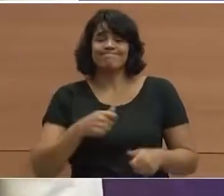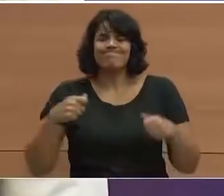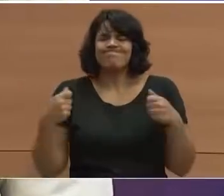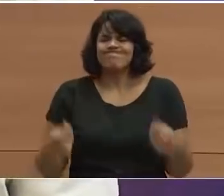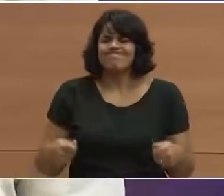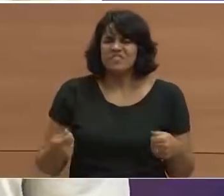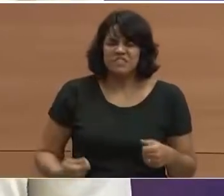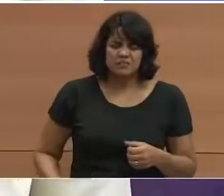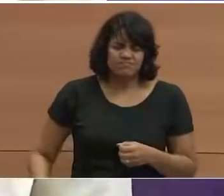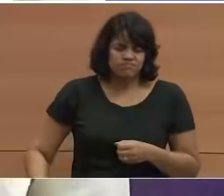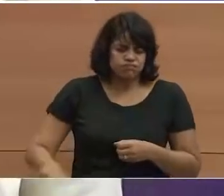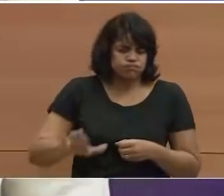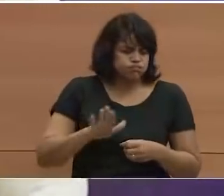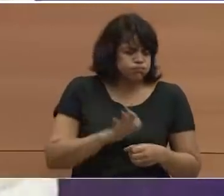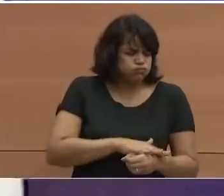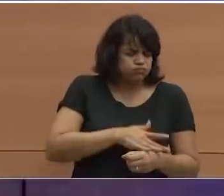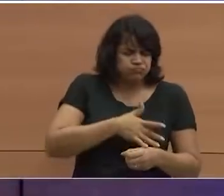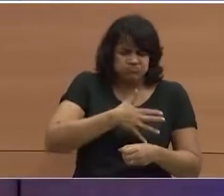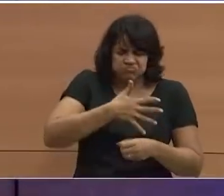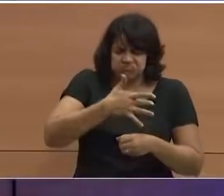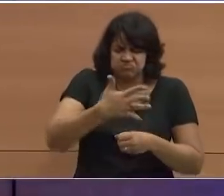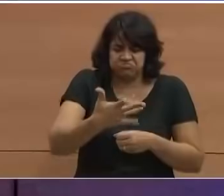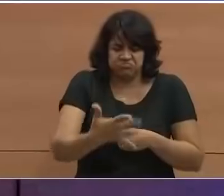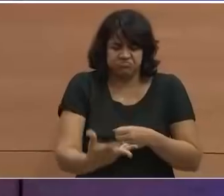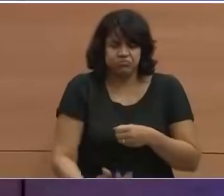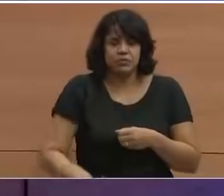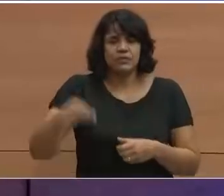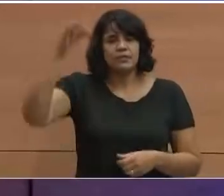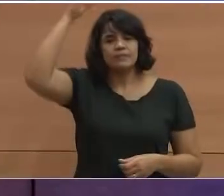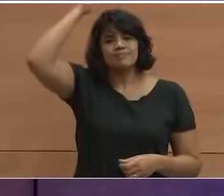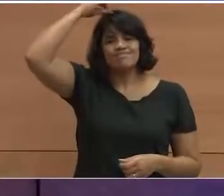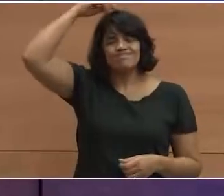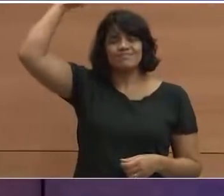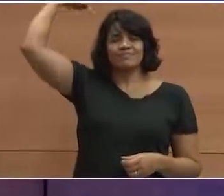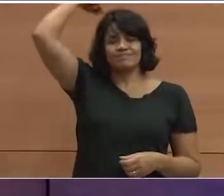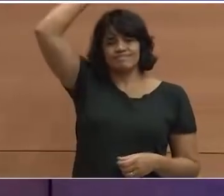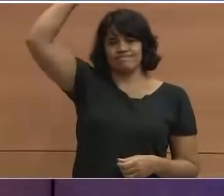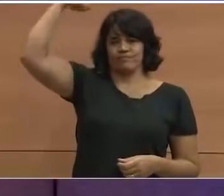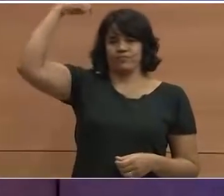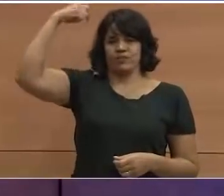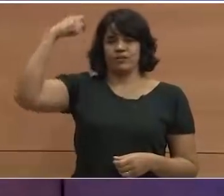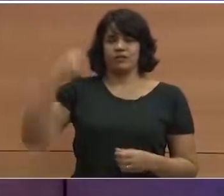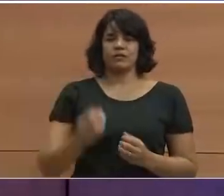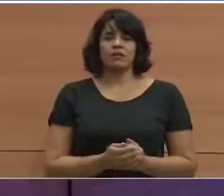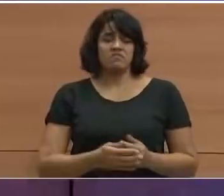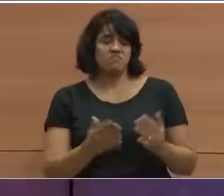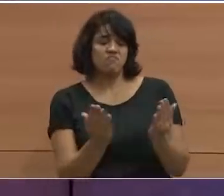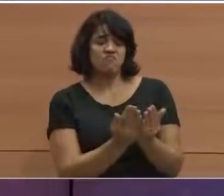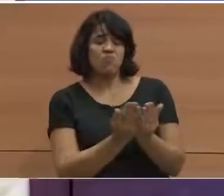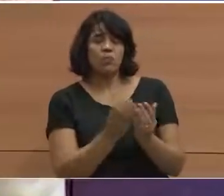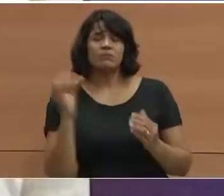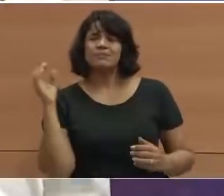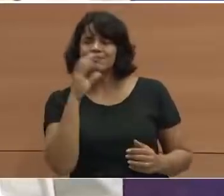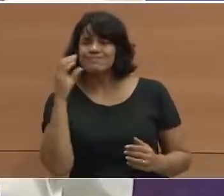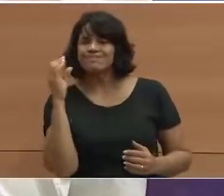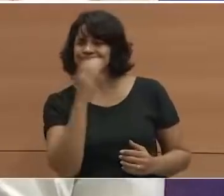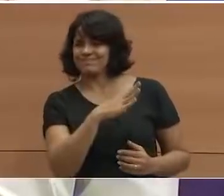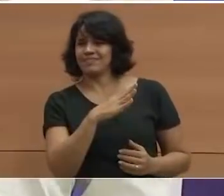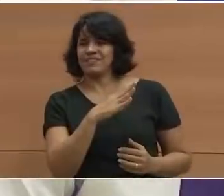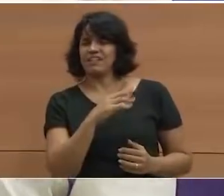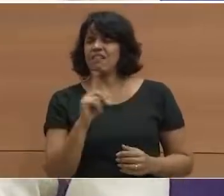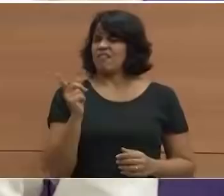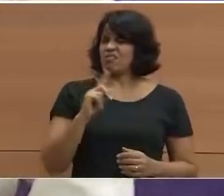Santo. Fazer comportagem dinâmica. Não é técnica de venda, não. Tem que se encher do